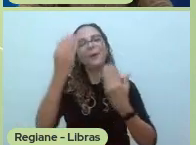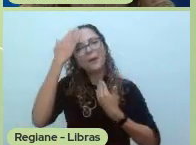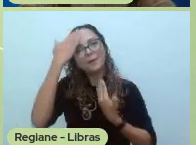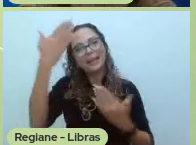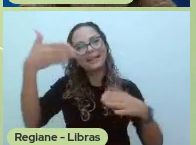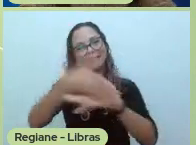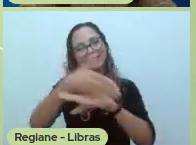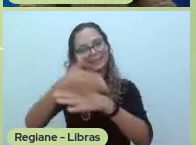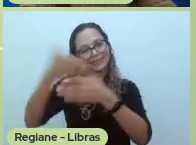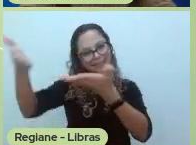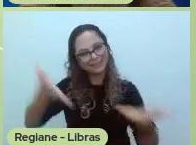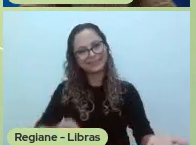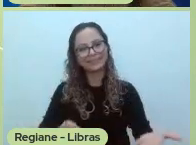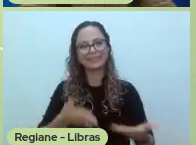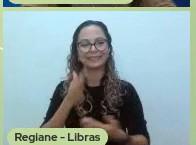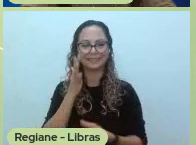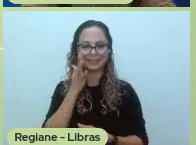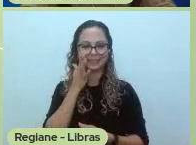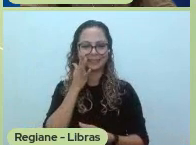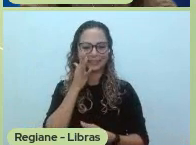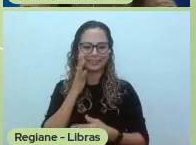palavra está contigo.